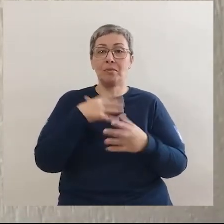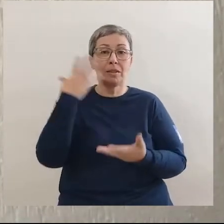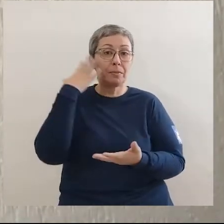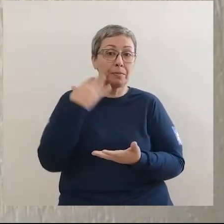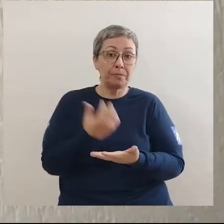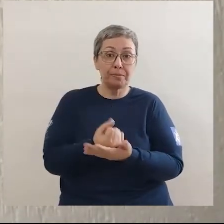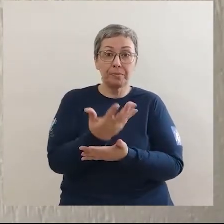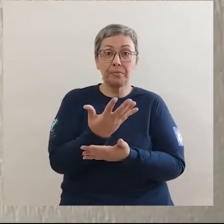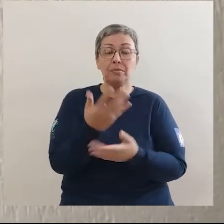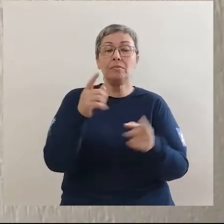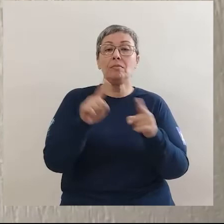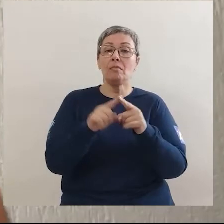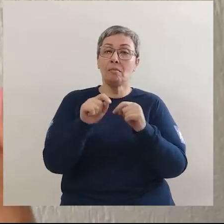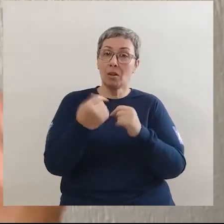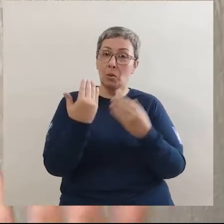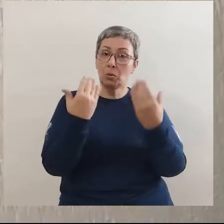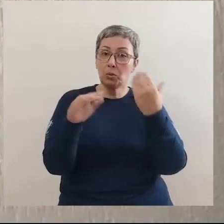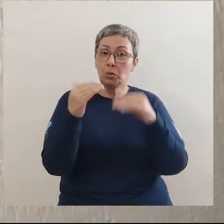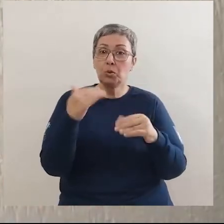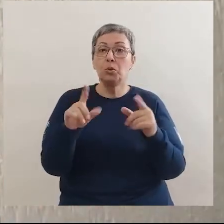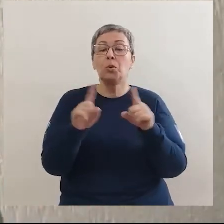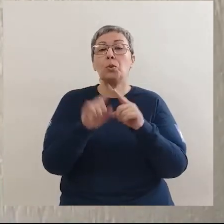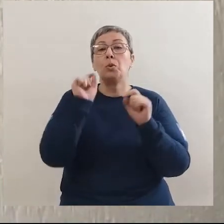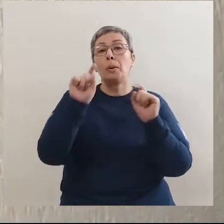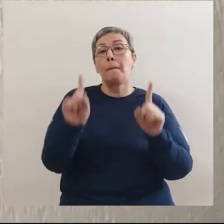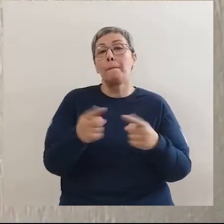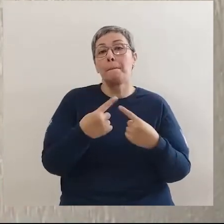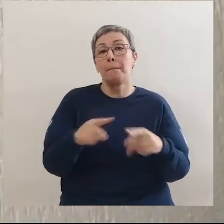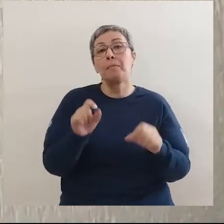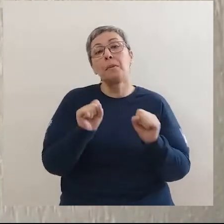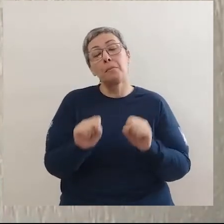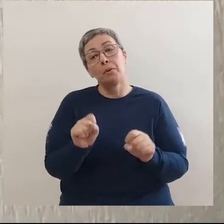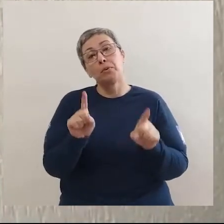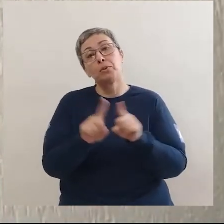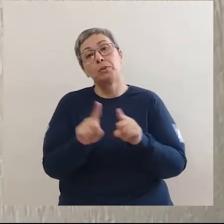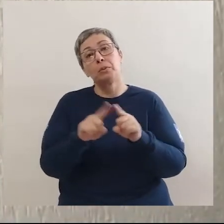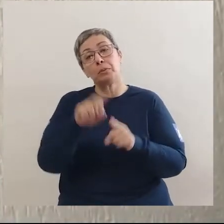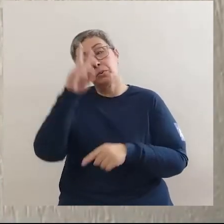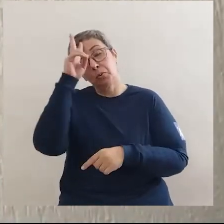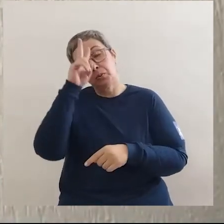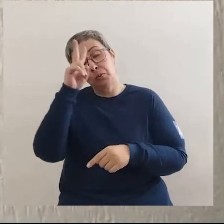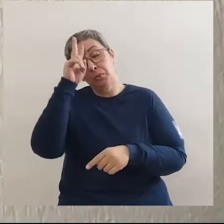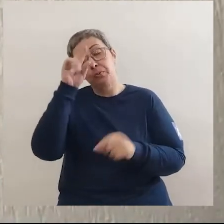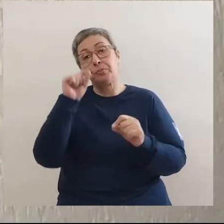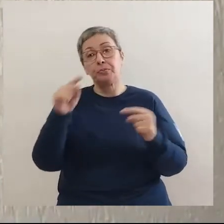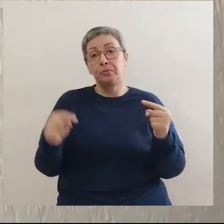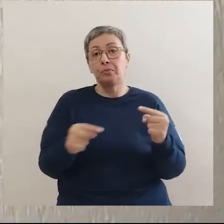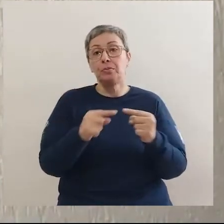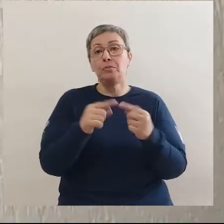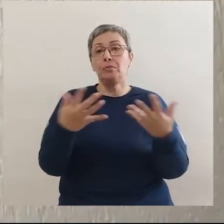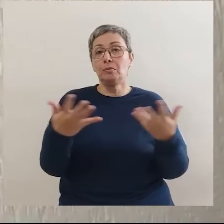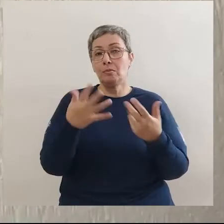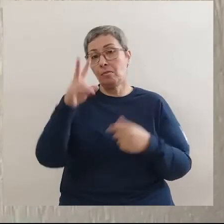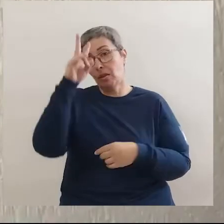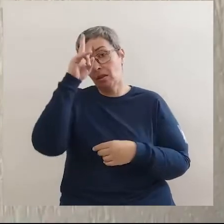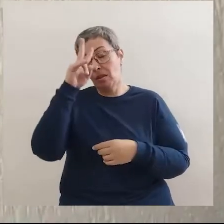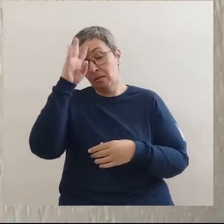nos enviar aí com uma dessas canções, ou pode ser até alguma história relacionada a isso, alguma lembrança,